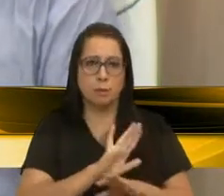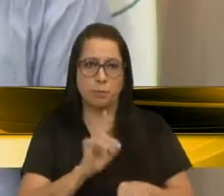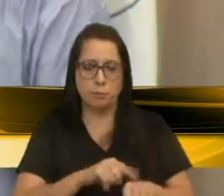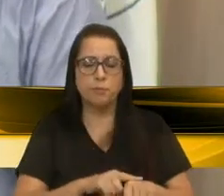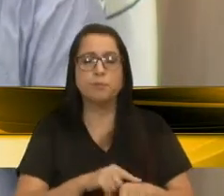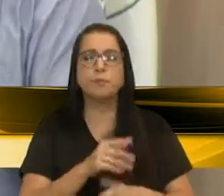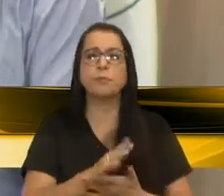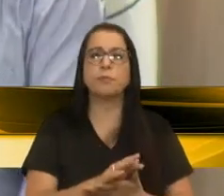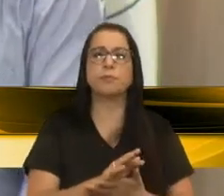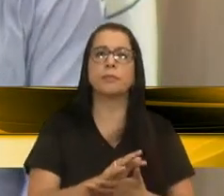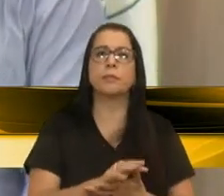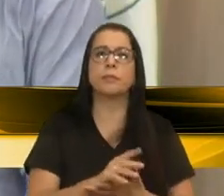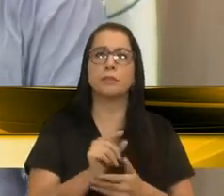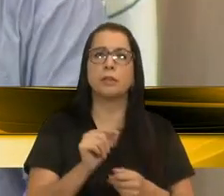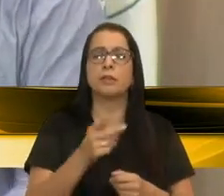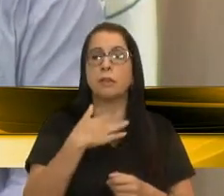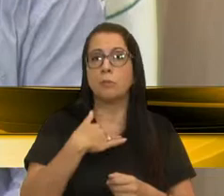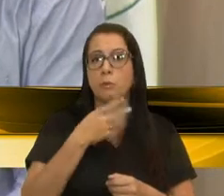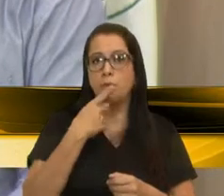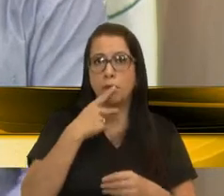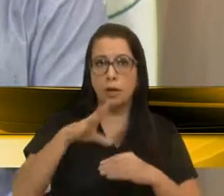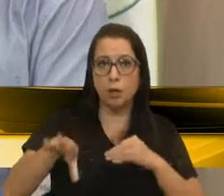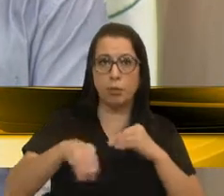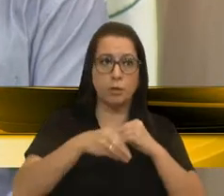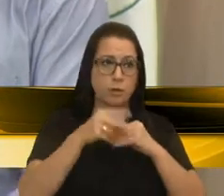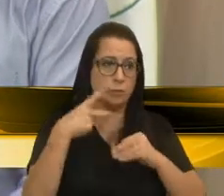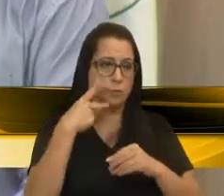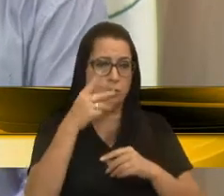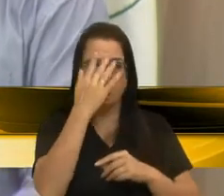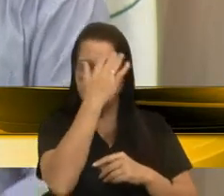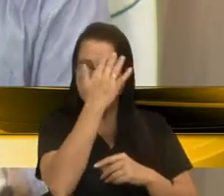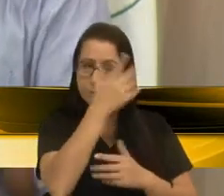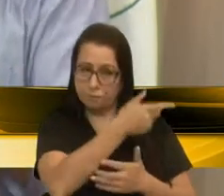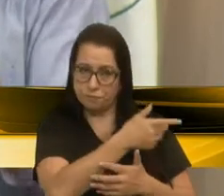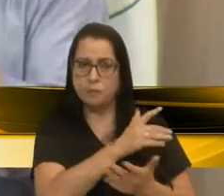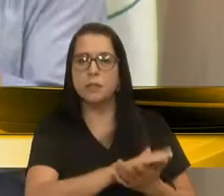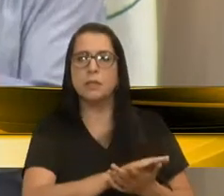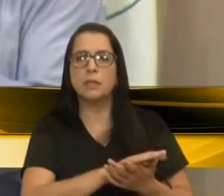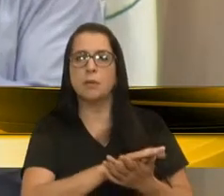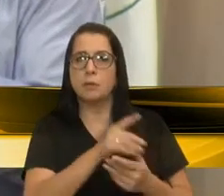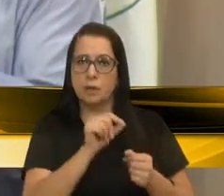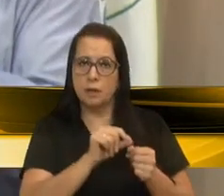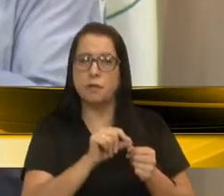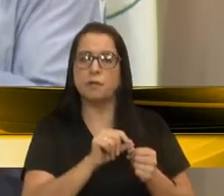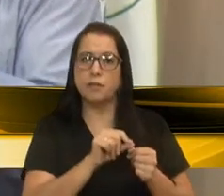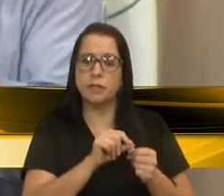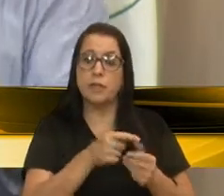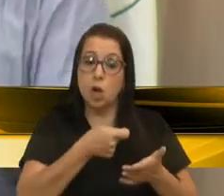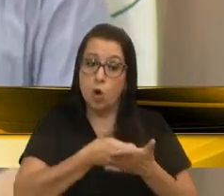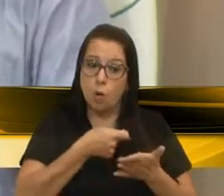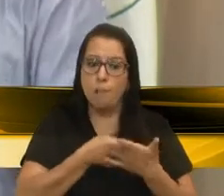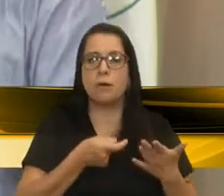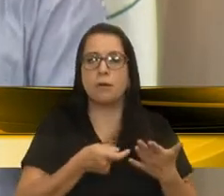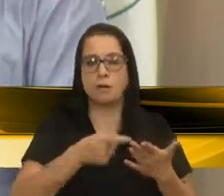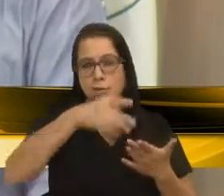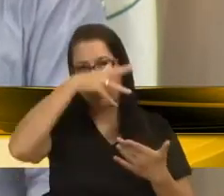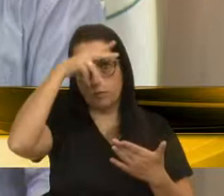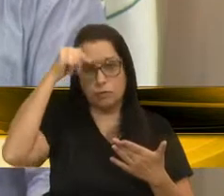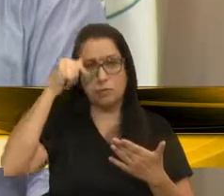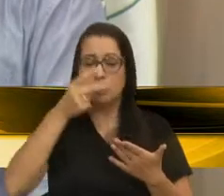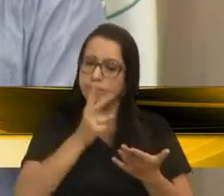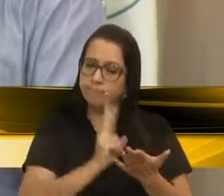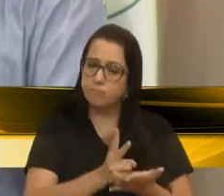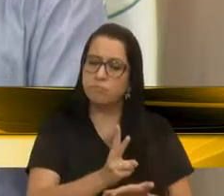esse registro complementando a sua fala aí, vereador Adiló, porque nós temos que efetivamente cobrar do Executivo que